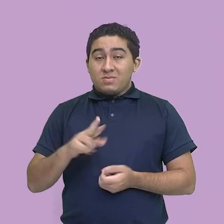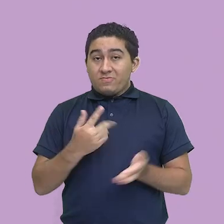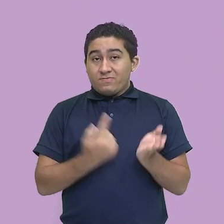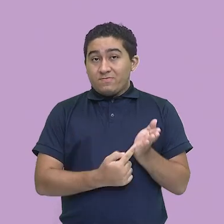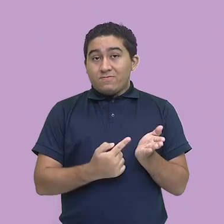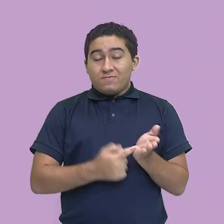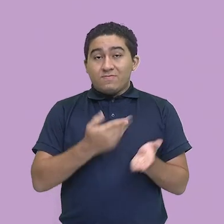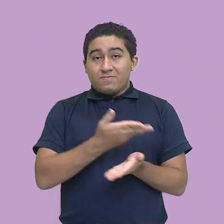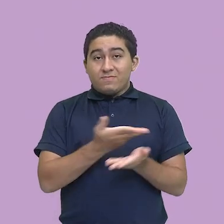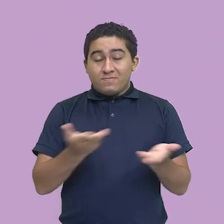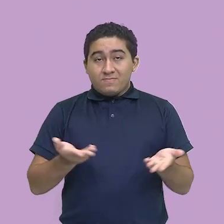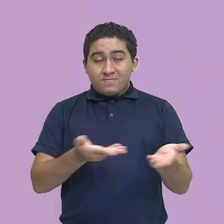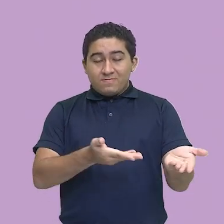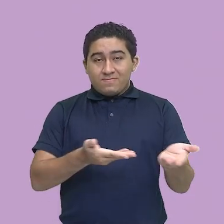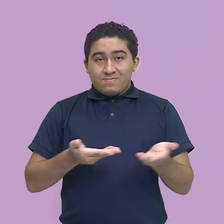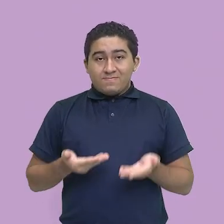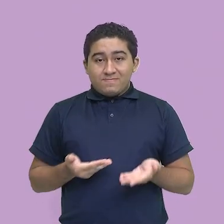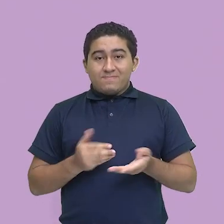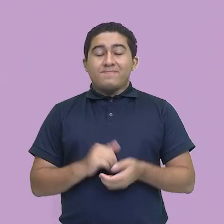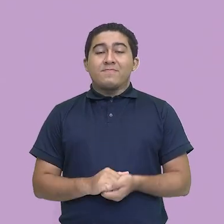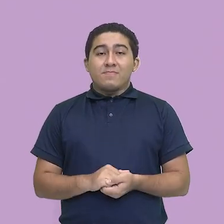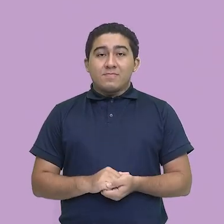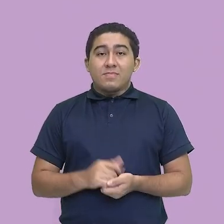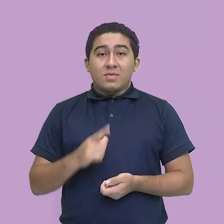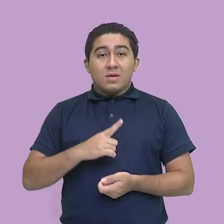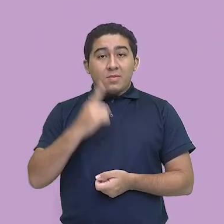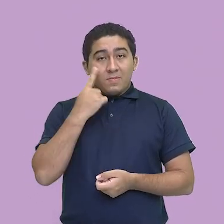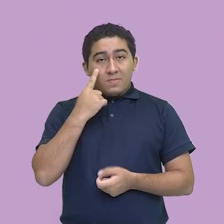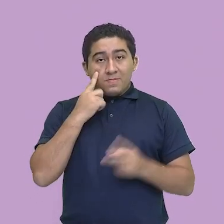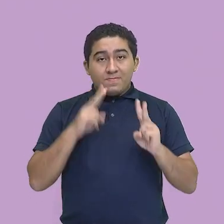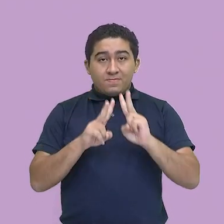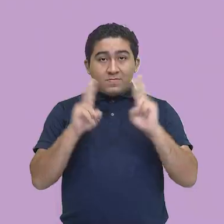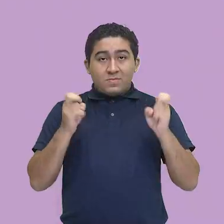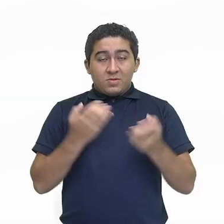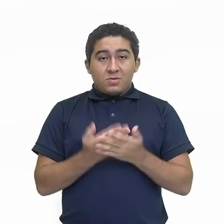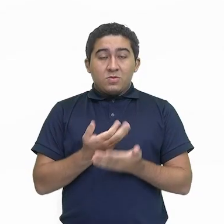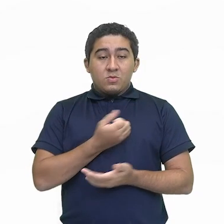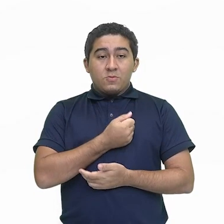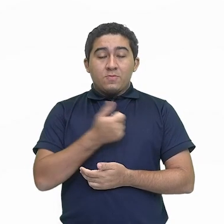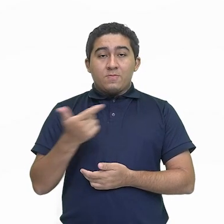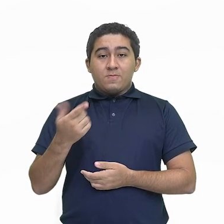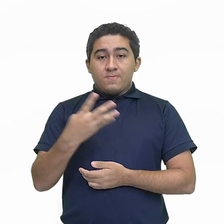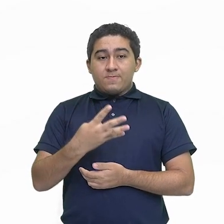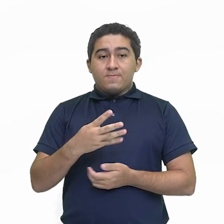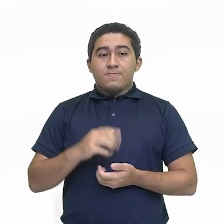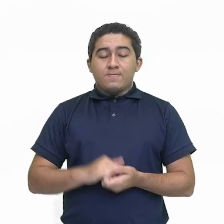aqui, te convidar para acompanhar aqui o objeto de conhecimento da aula de número 24.